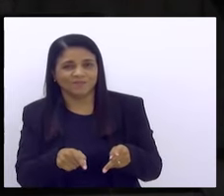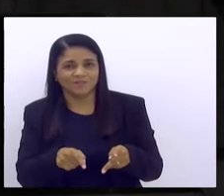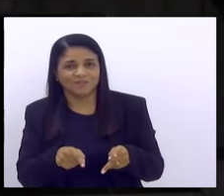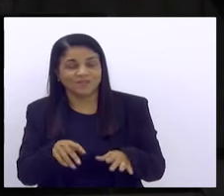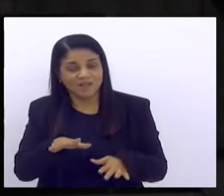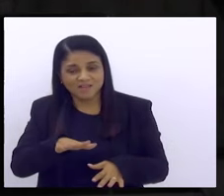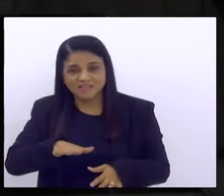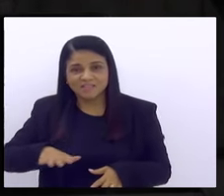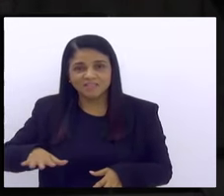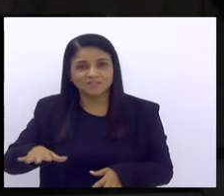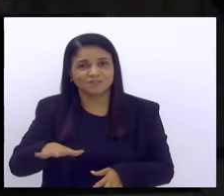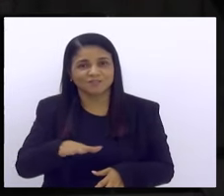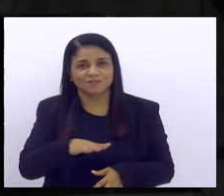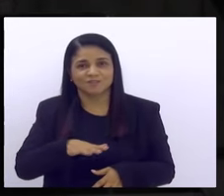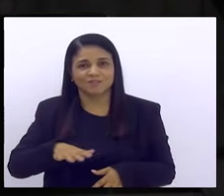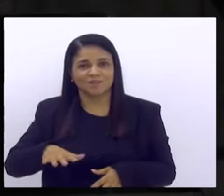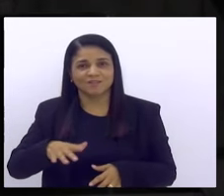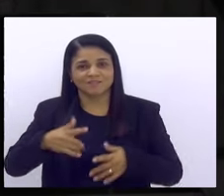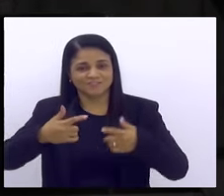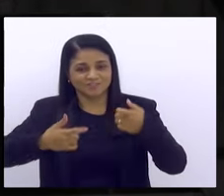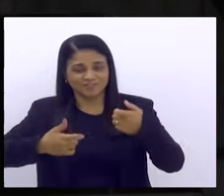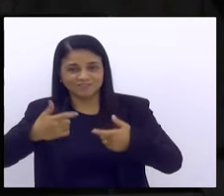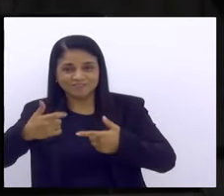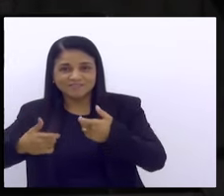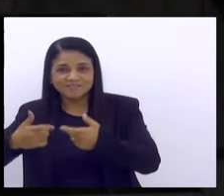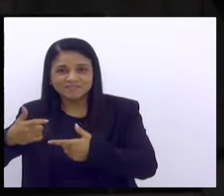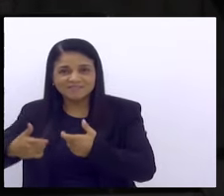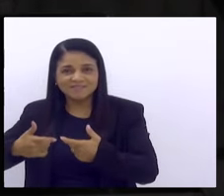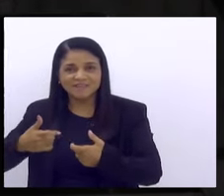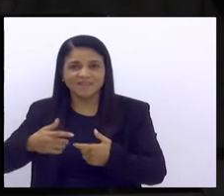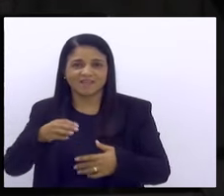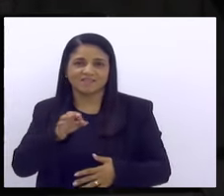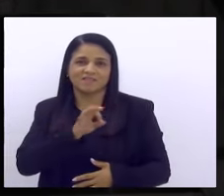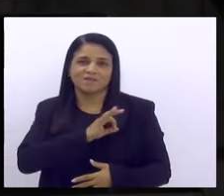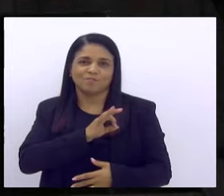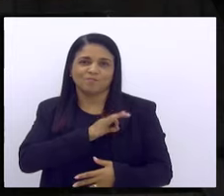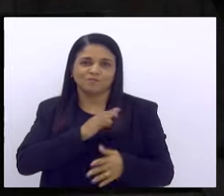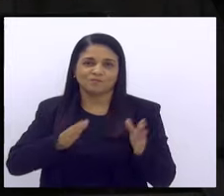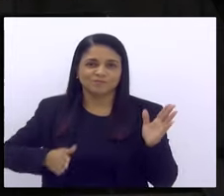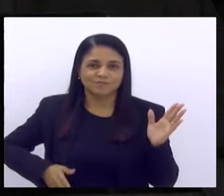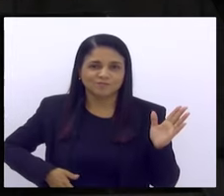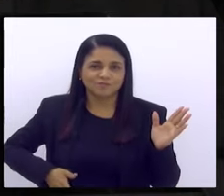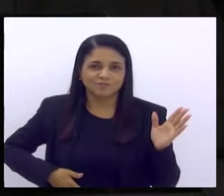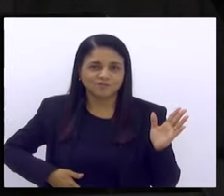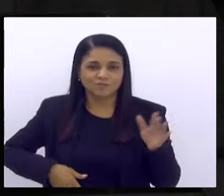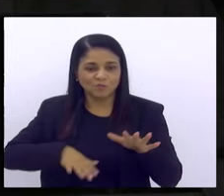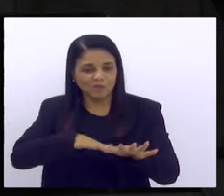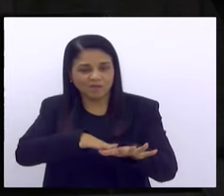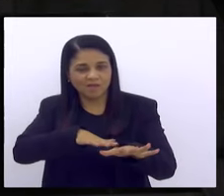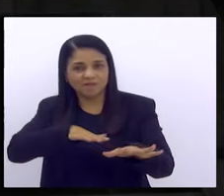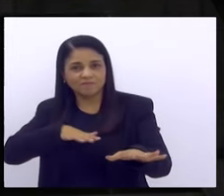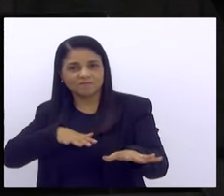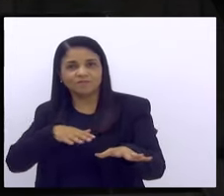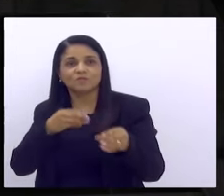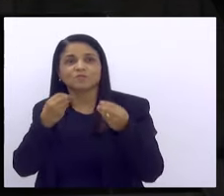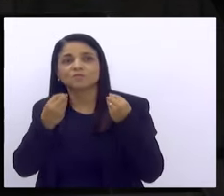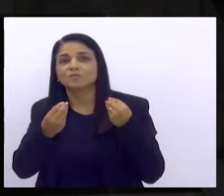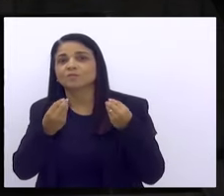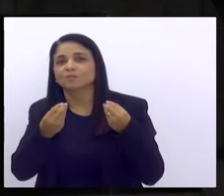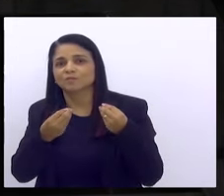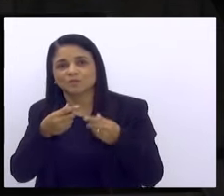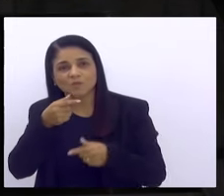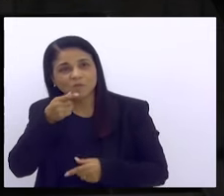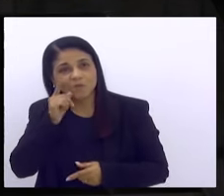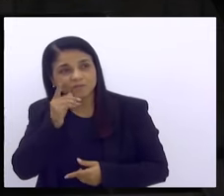zona de guerra, de confronto, exposto naquele engarrafamento que aconteceu ontem